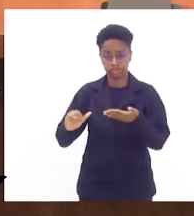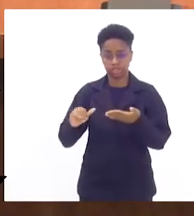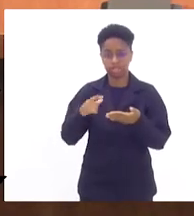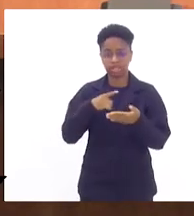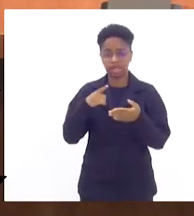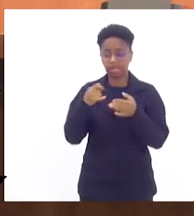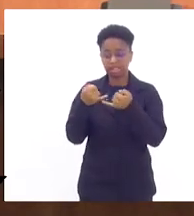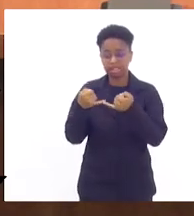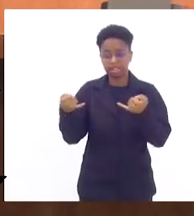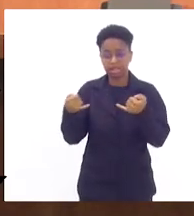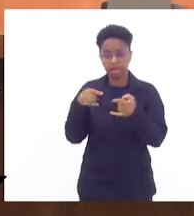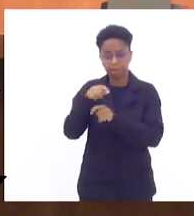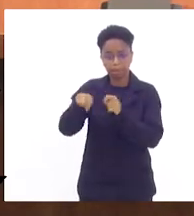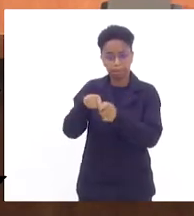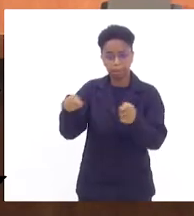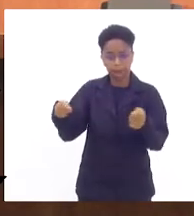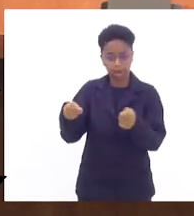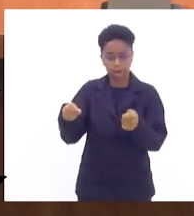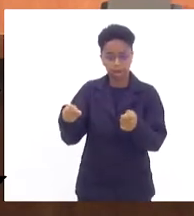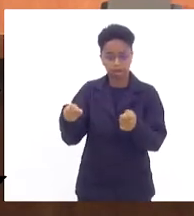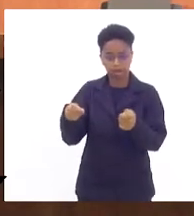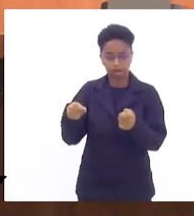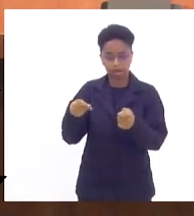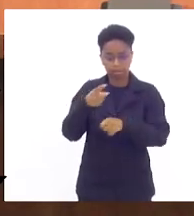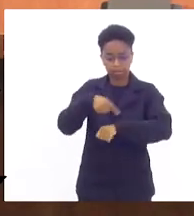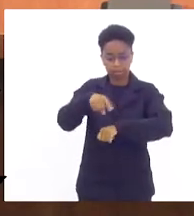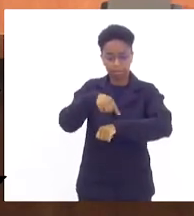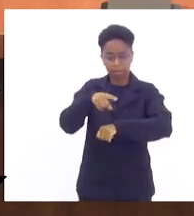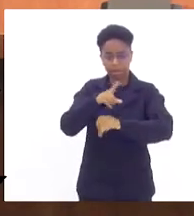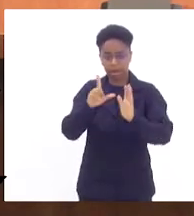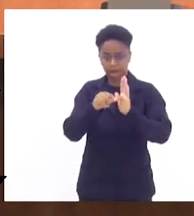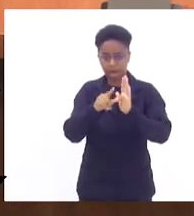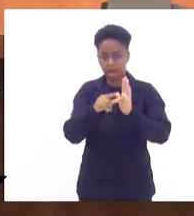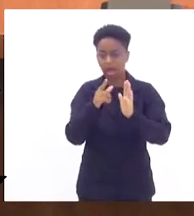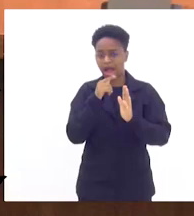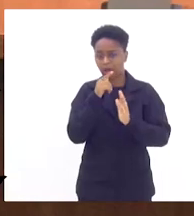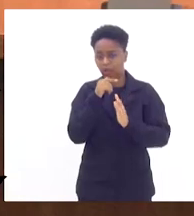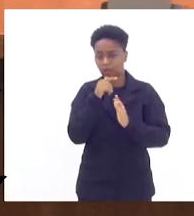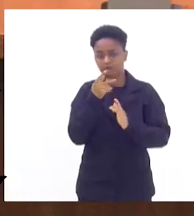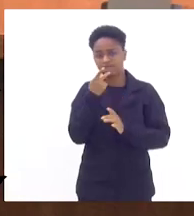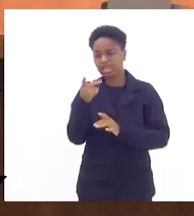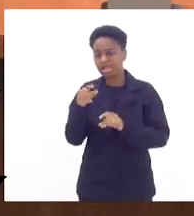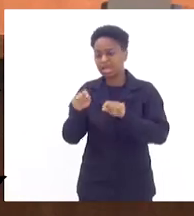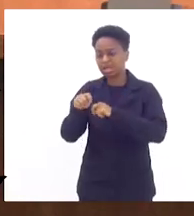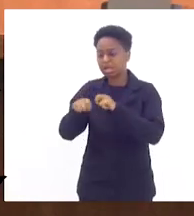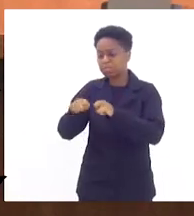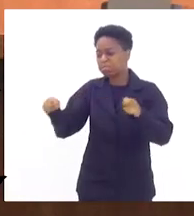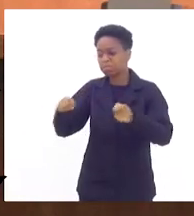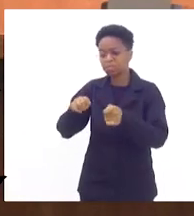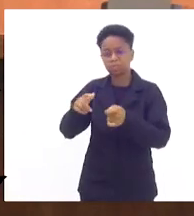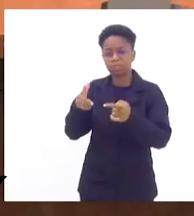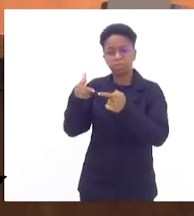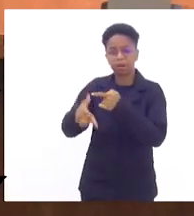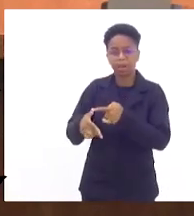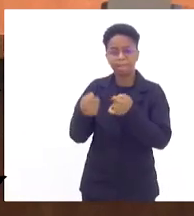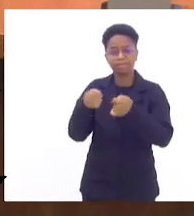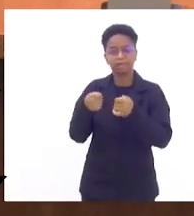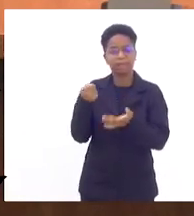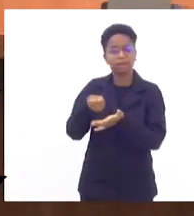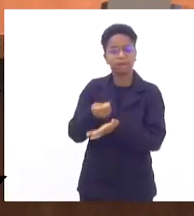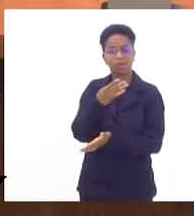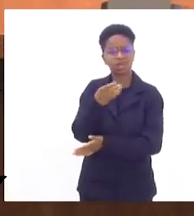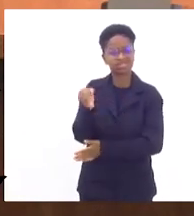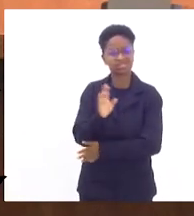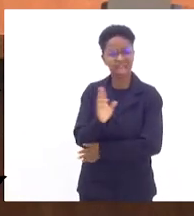linha enrolada naquele hidrômetro, e aí eles alegam que rebentou a linha e que a pessoa tem que pagar R$400 de